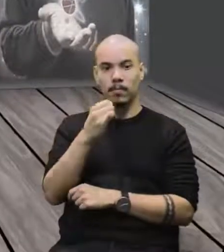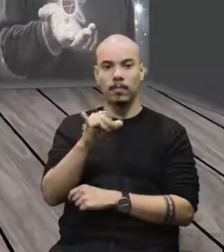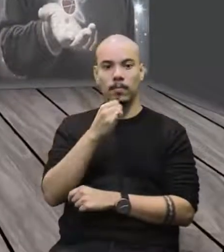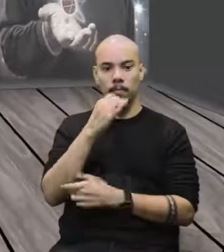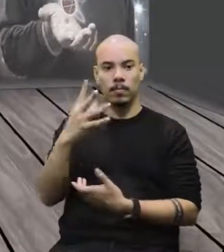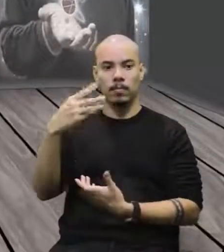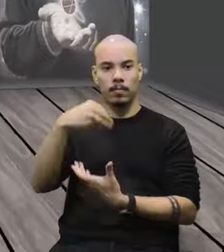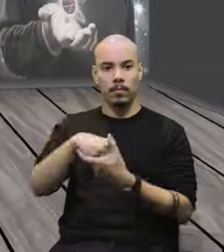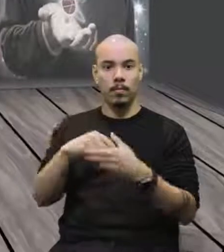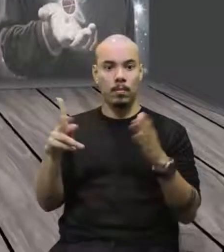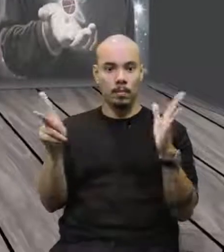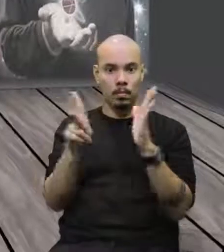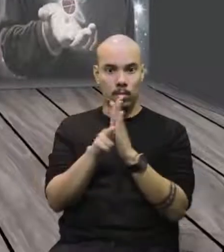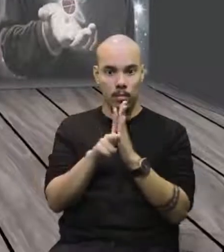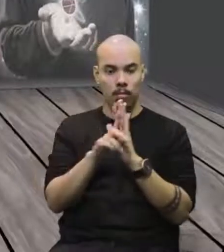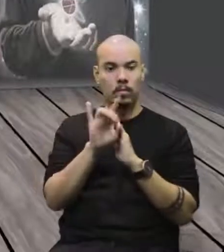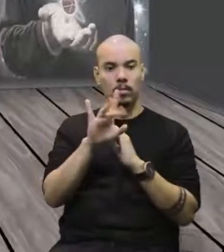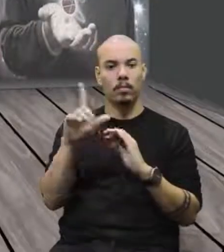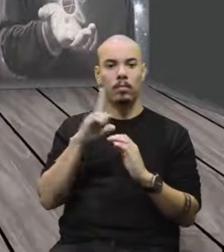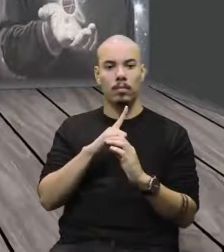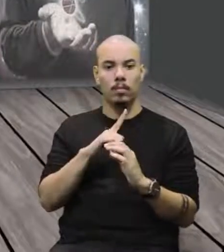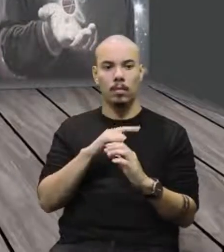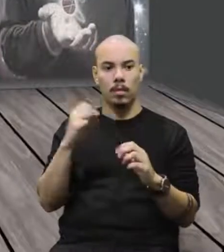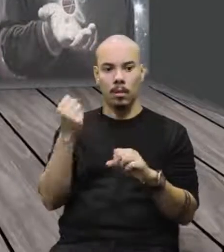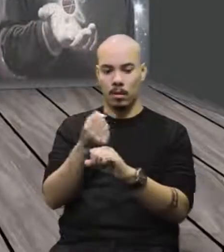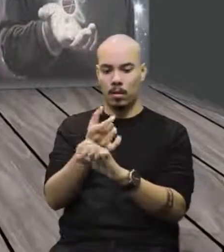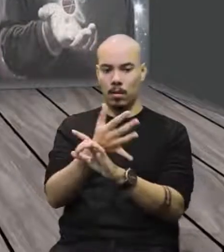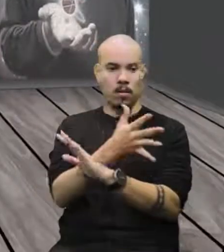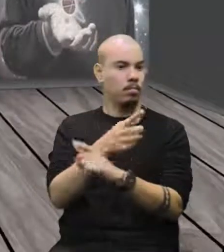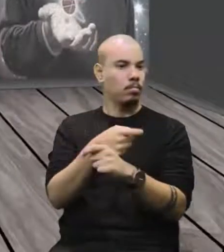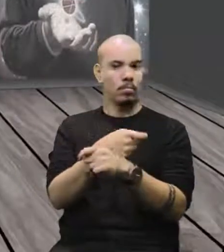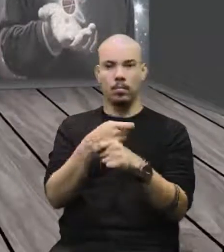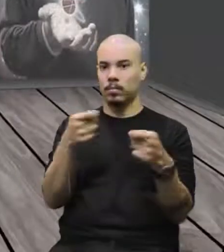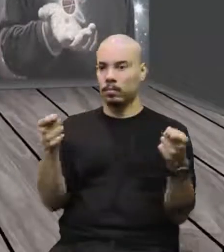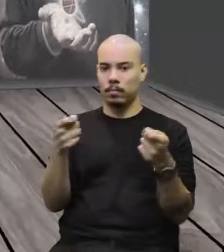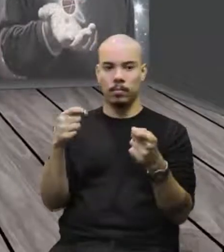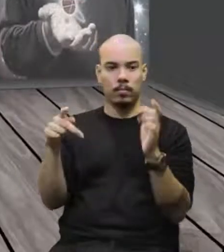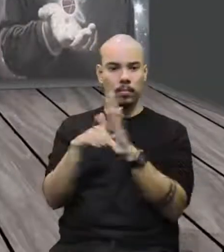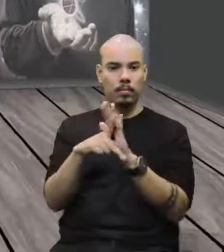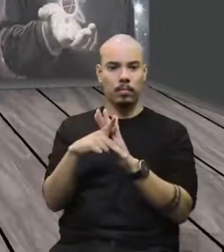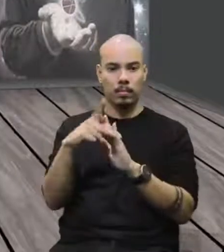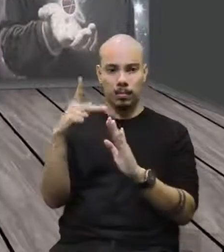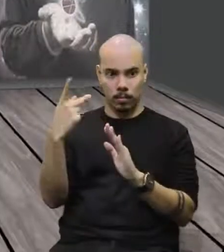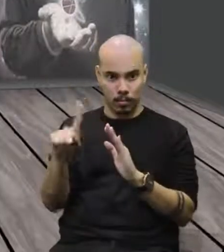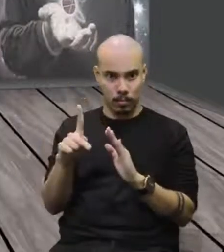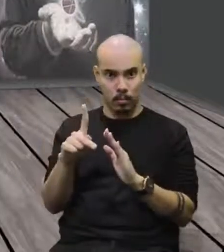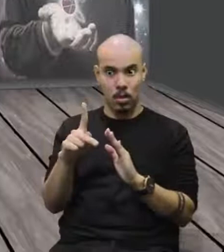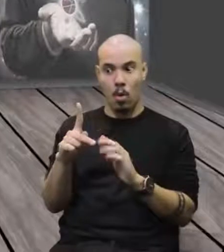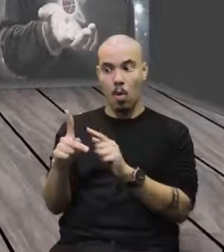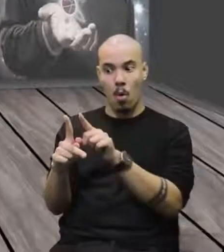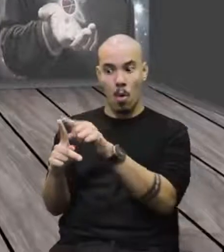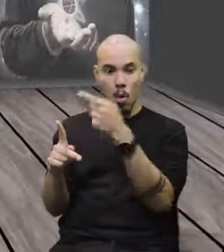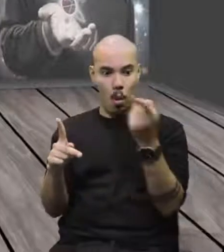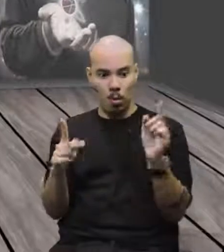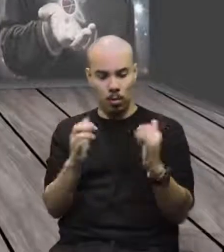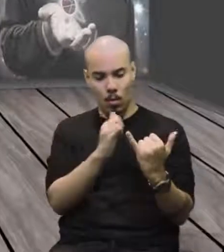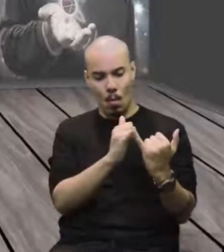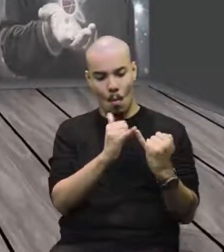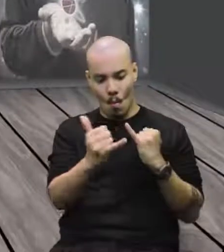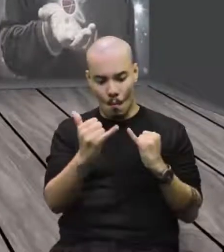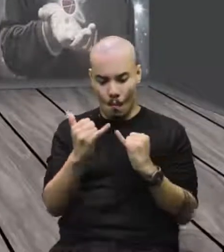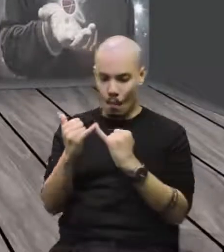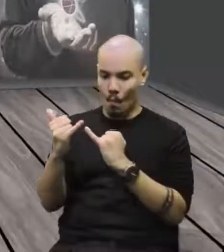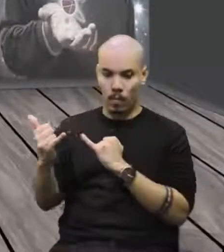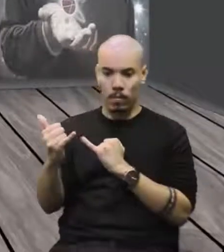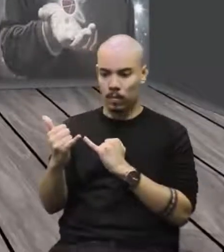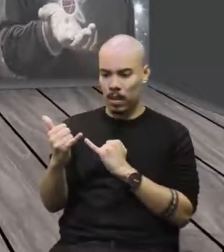no próprio condutor, ela produz um campo, esse campo não interfere nela, interfere na outra. Então, quando você faz de um